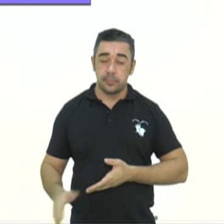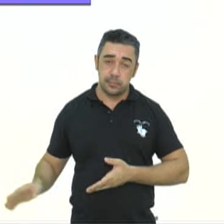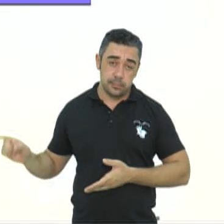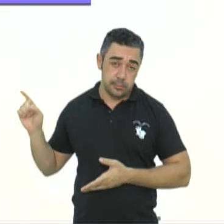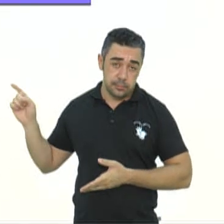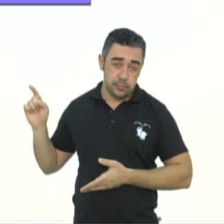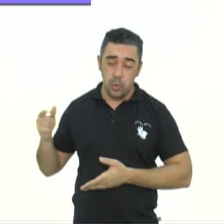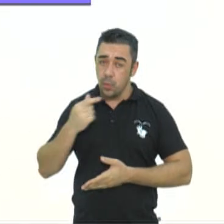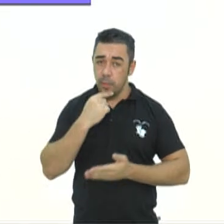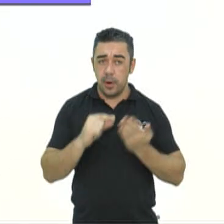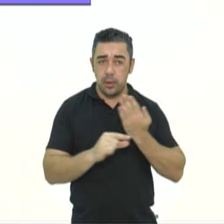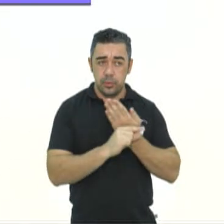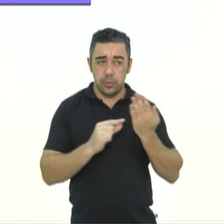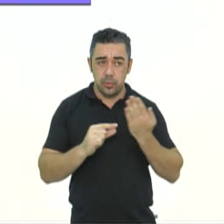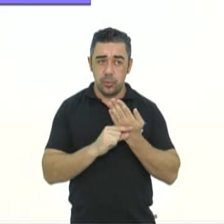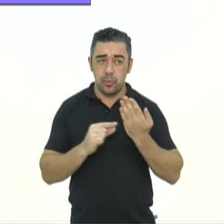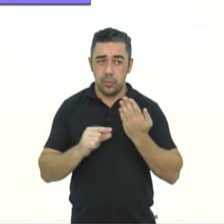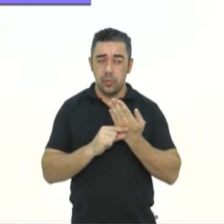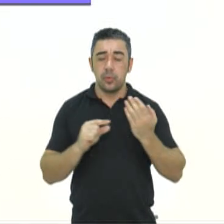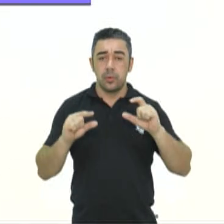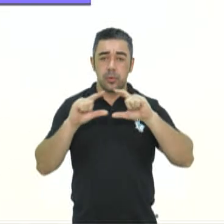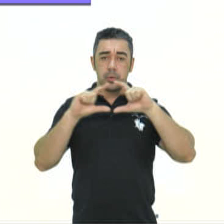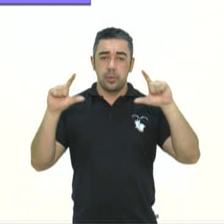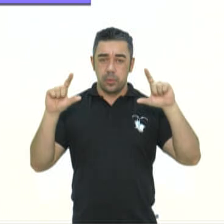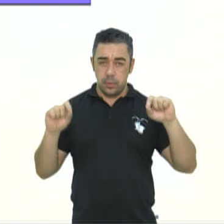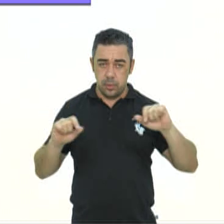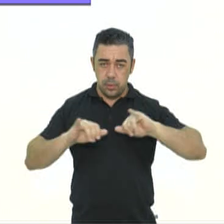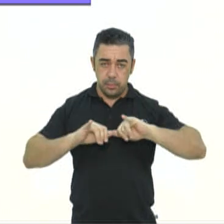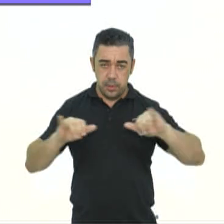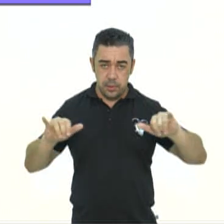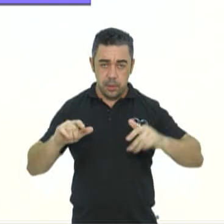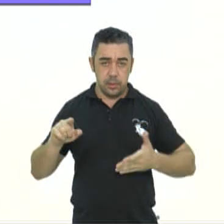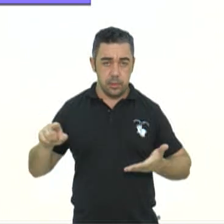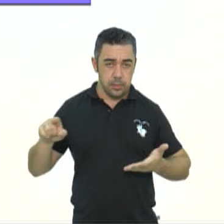Aqui, o Gabriel Garcia Marques deixou uma mensagem